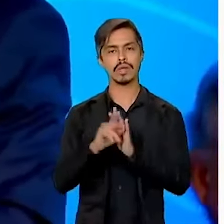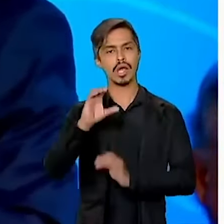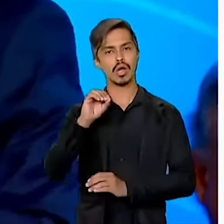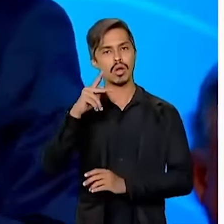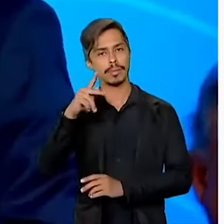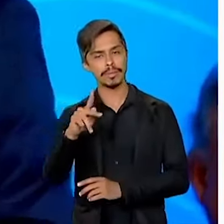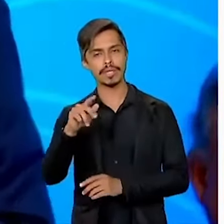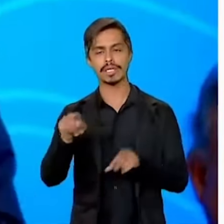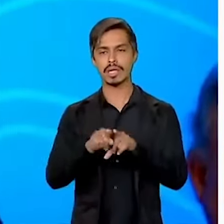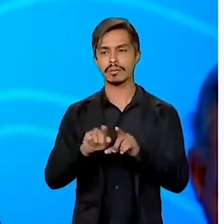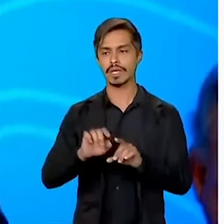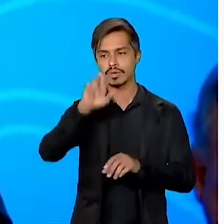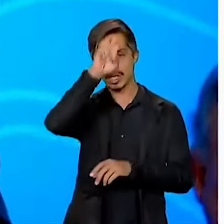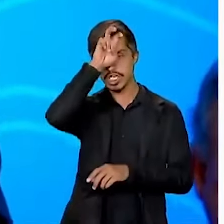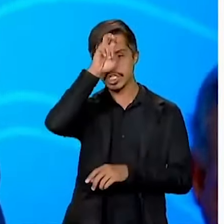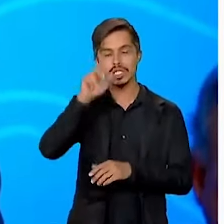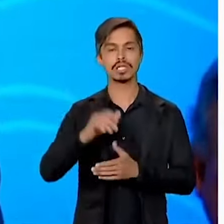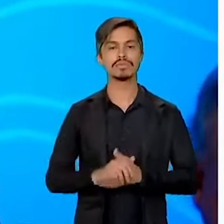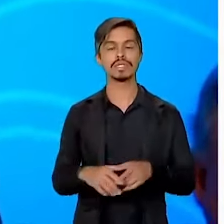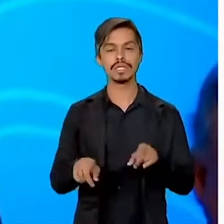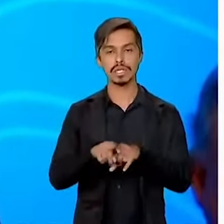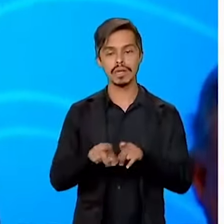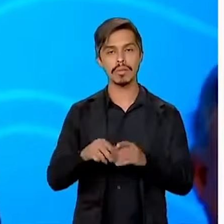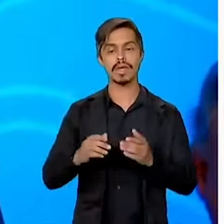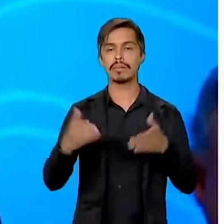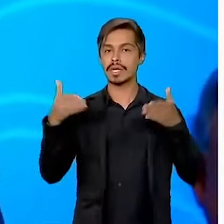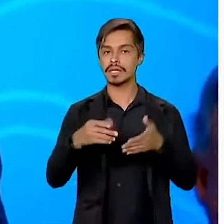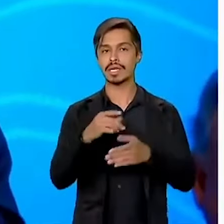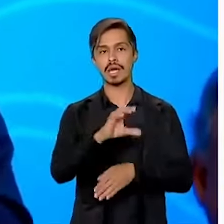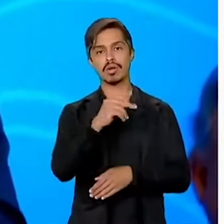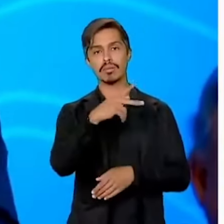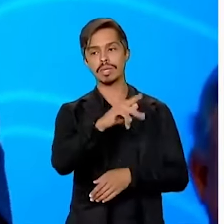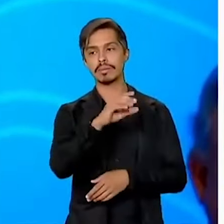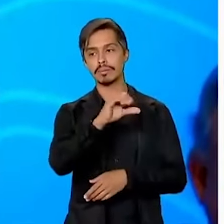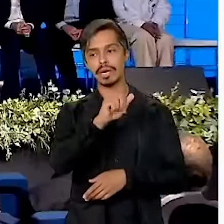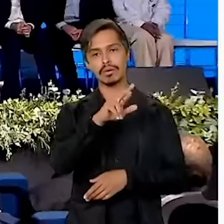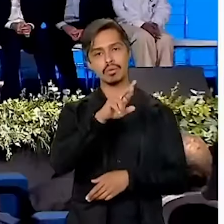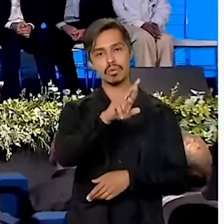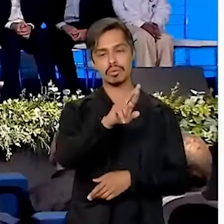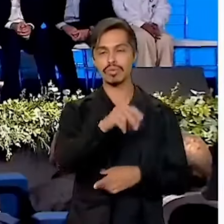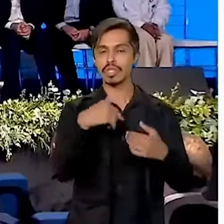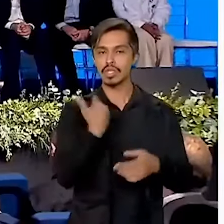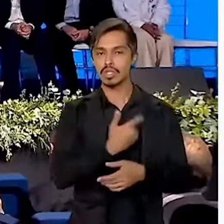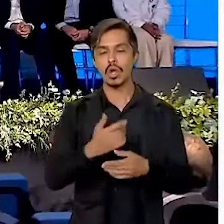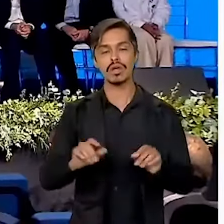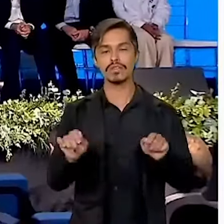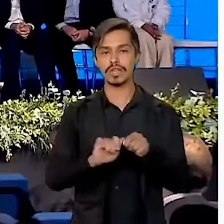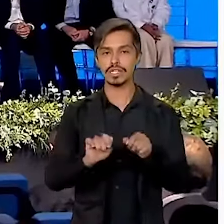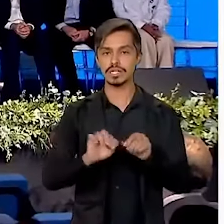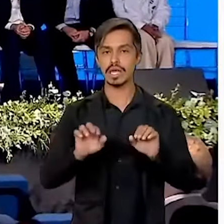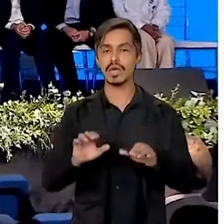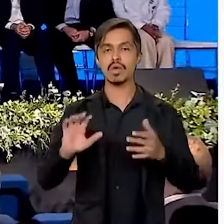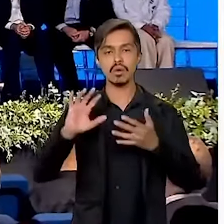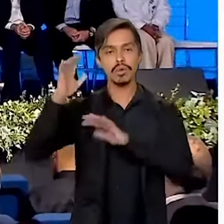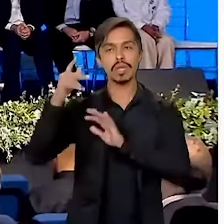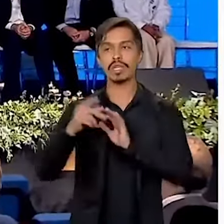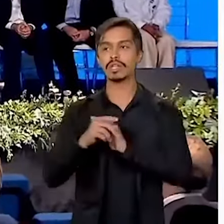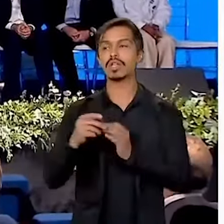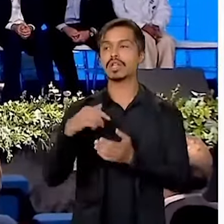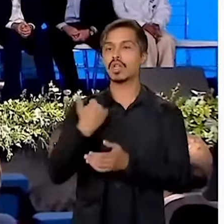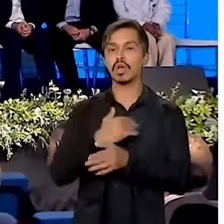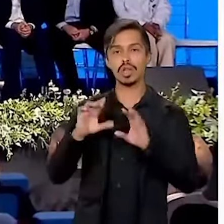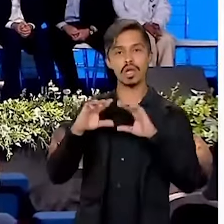Egito, e agora vamos participar da COP em Baku. E vamos realizar a nossa conferência do clima na cidade